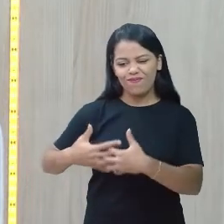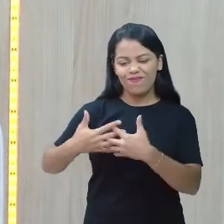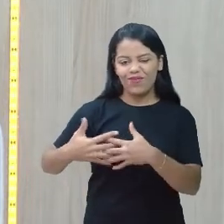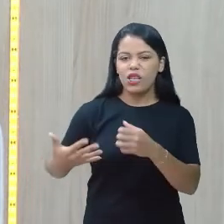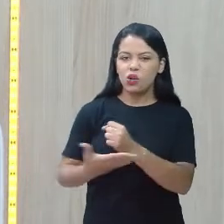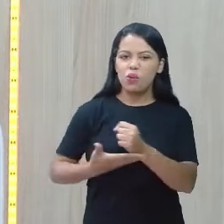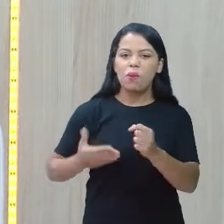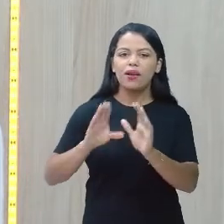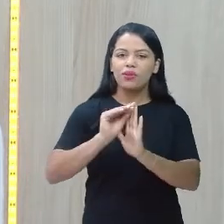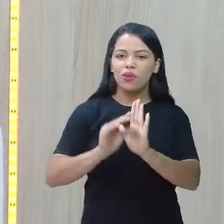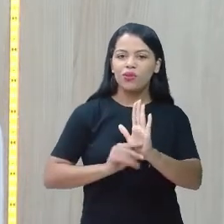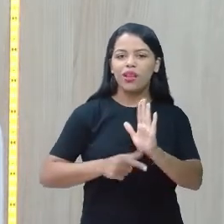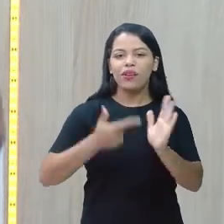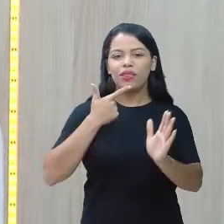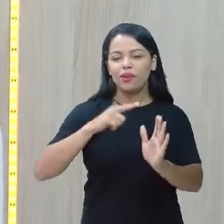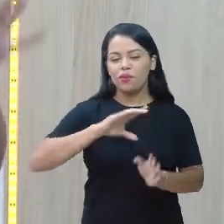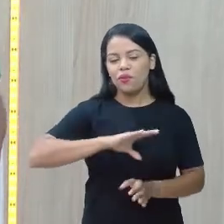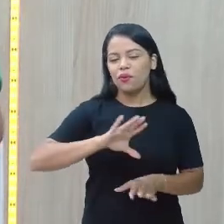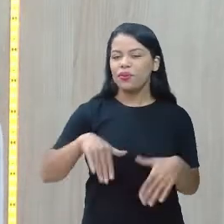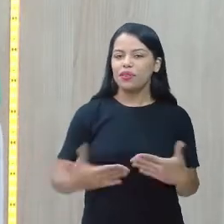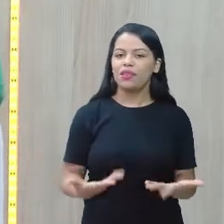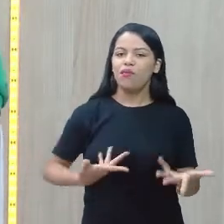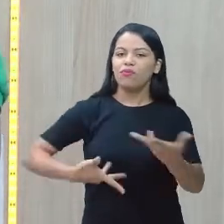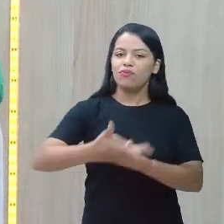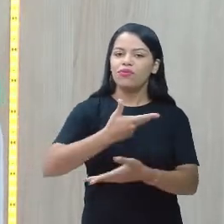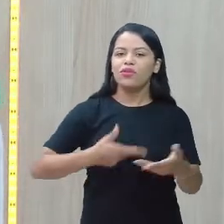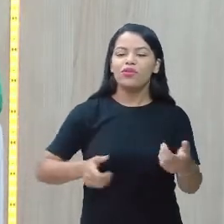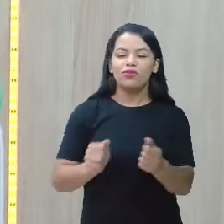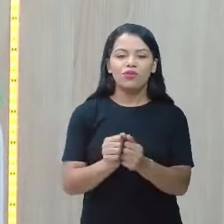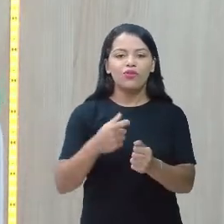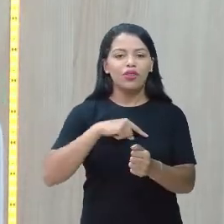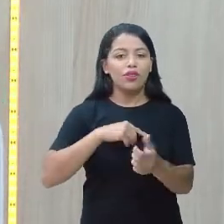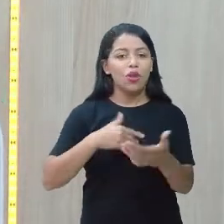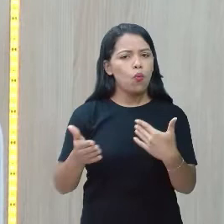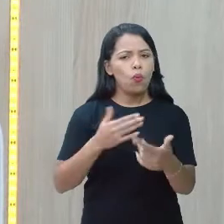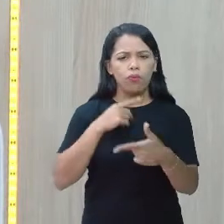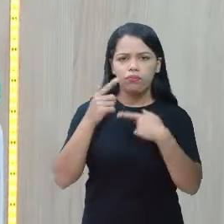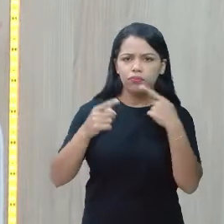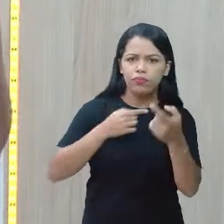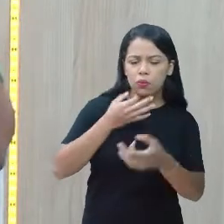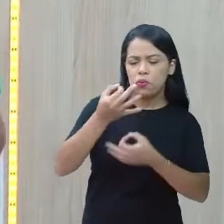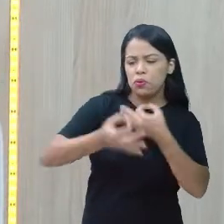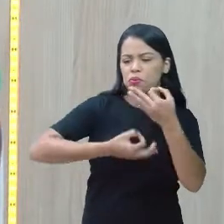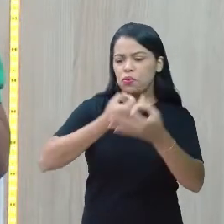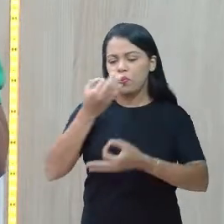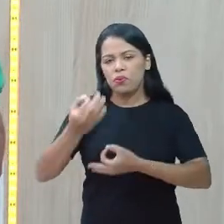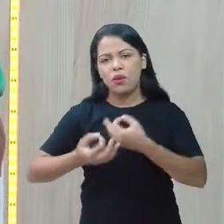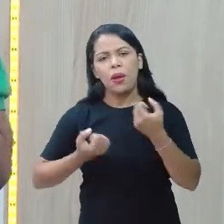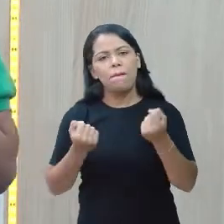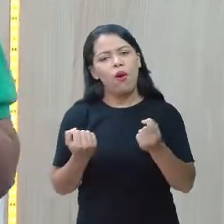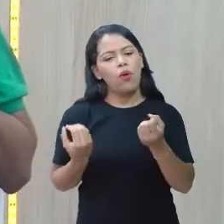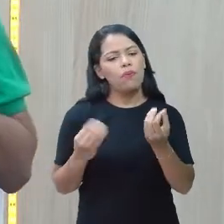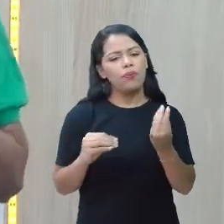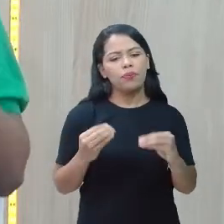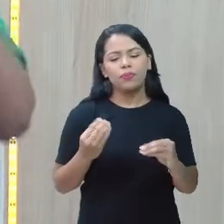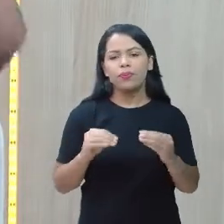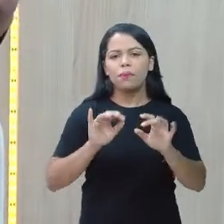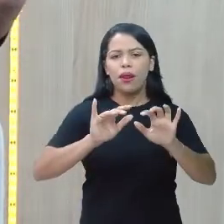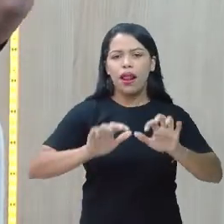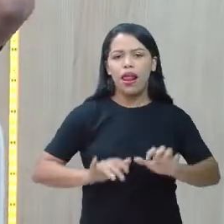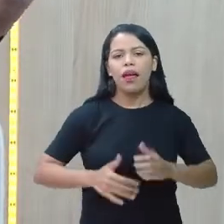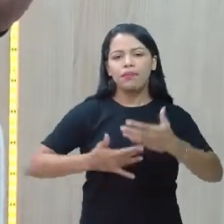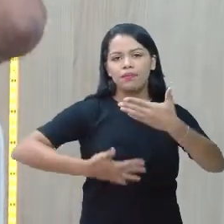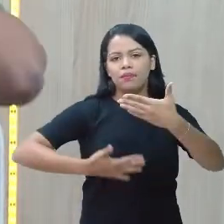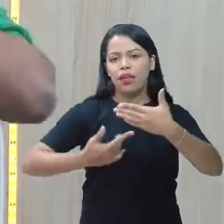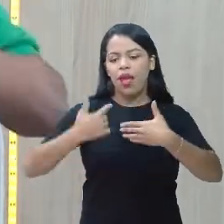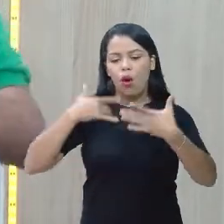nesse conteúdo de língua portuguesa. Então, ó, interajam aqui, qualquer dúvida, qualquer comentário, joguem no chat, eu tô aqui atenta.